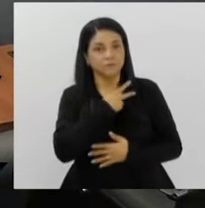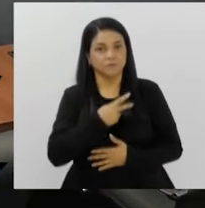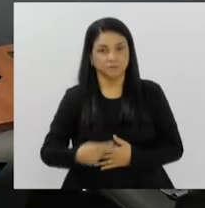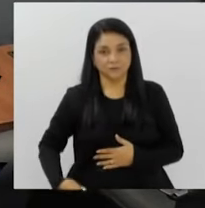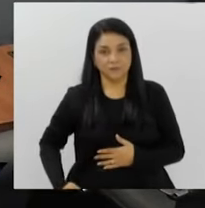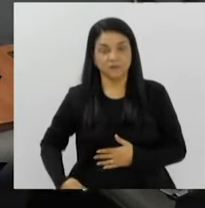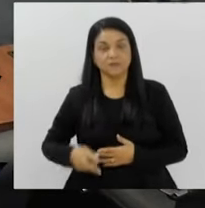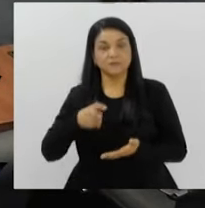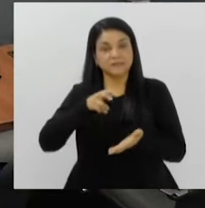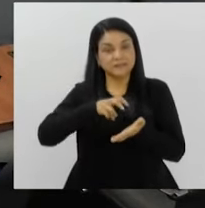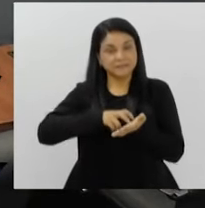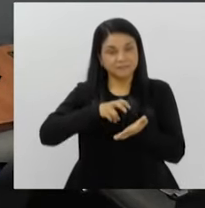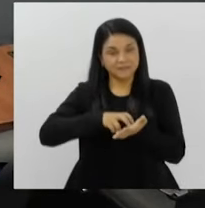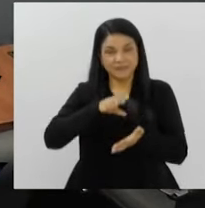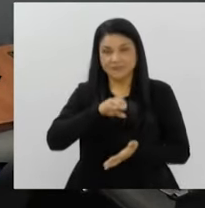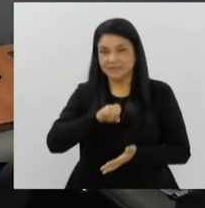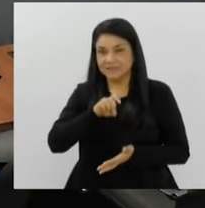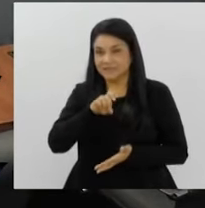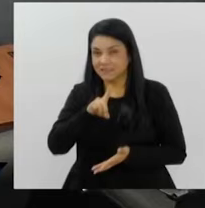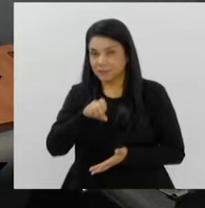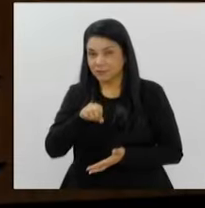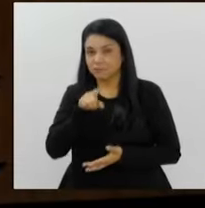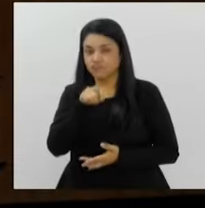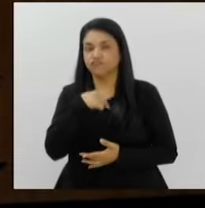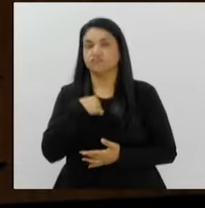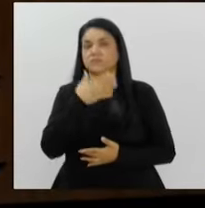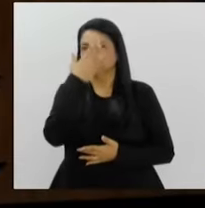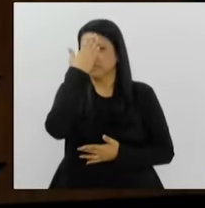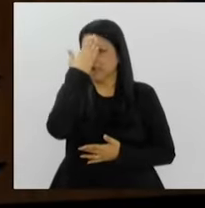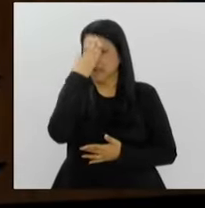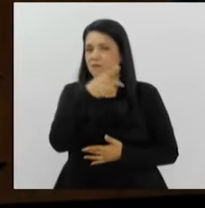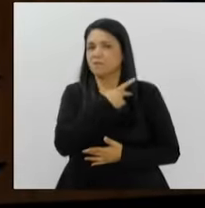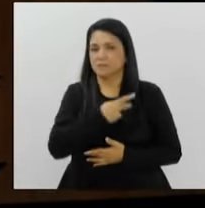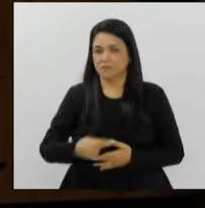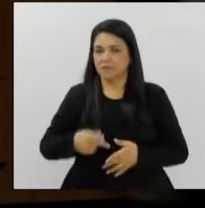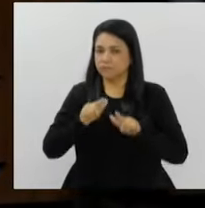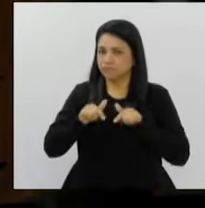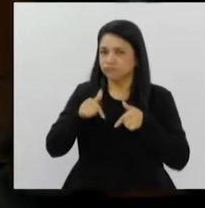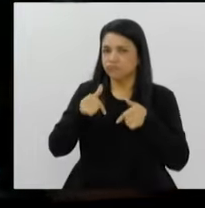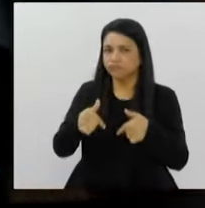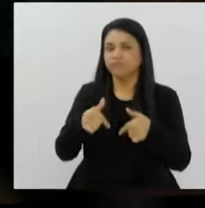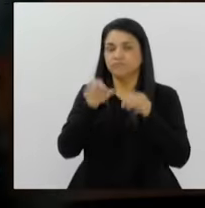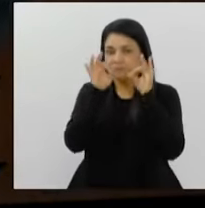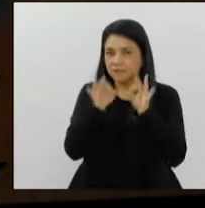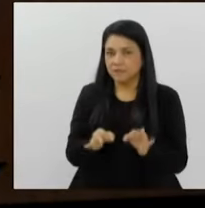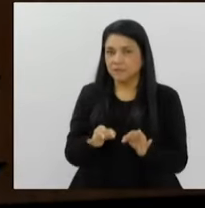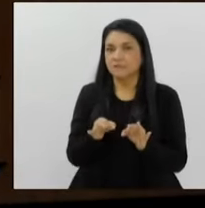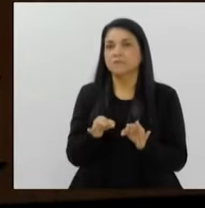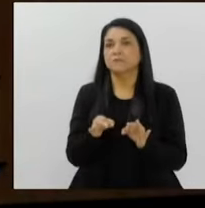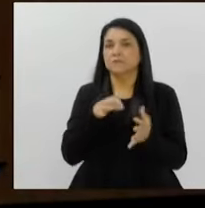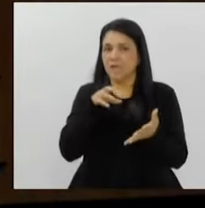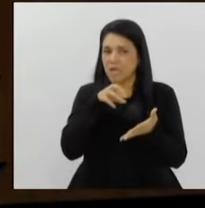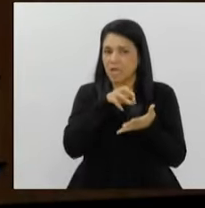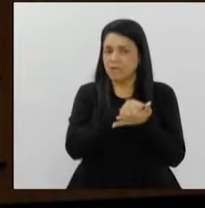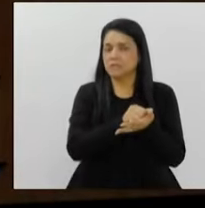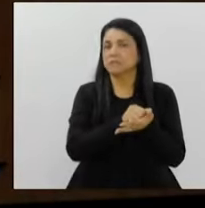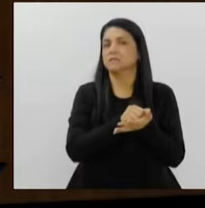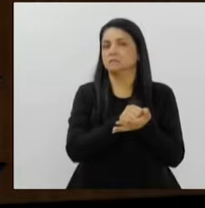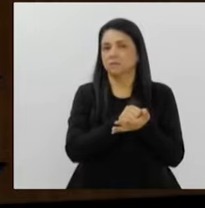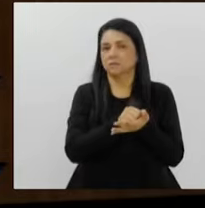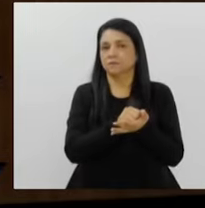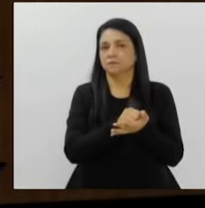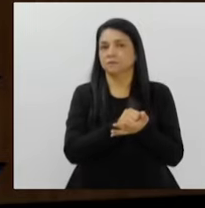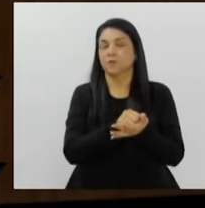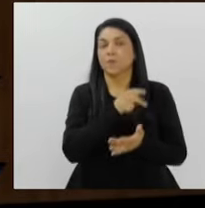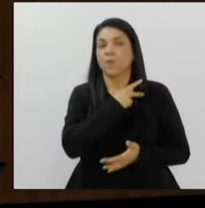muito cedo, Vossa Excelência tem tomado as medidas que lhe são cabíveis, isso precisa ficar registrado,